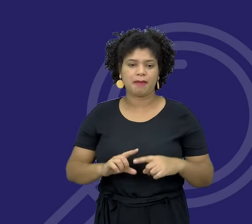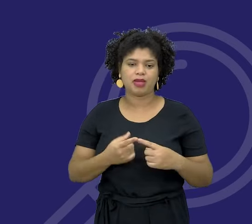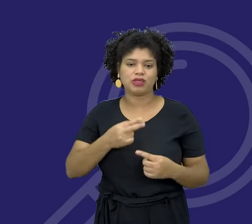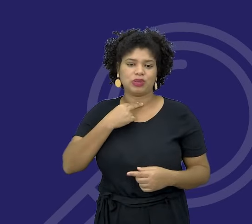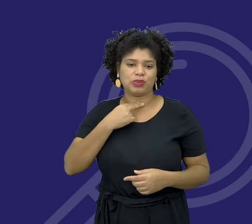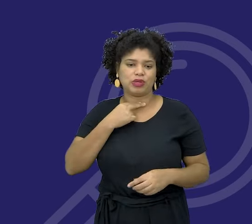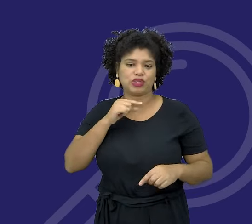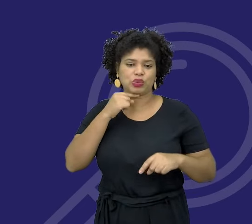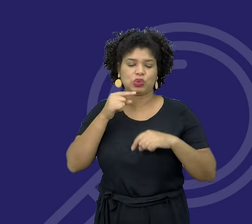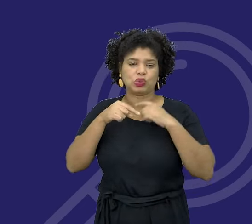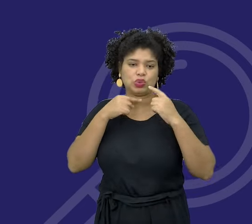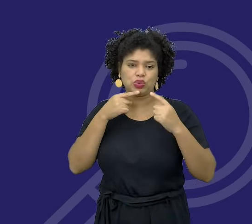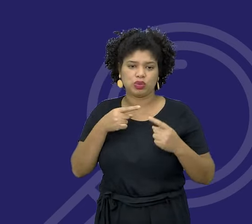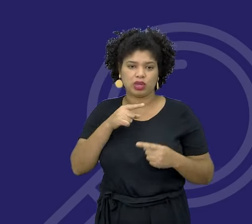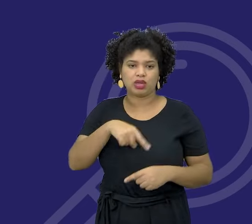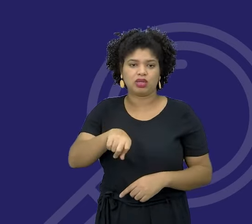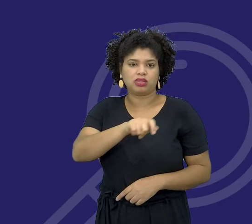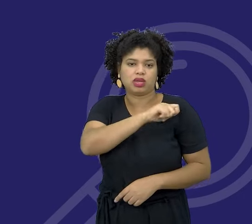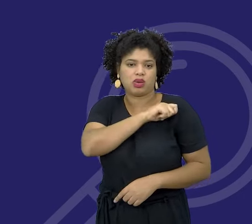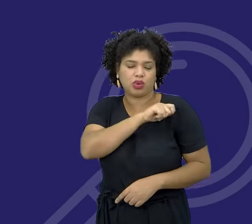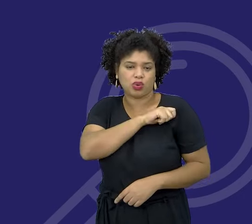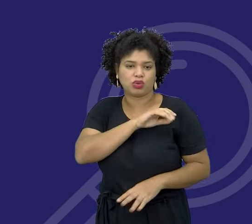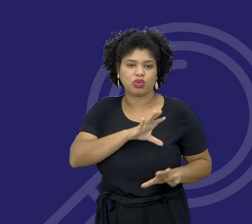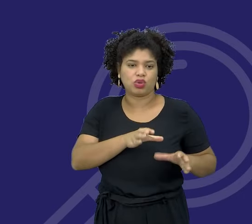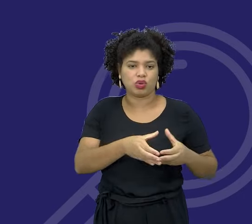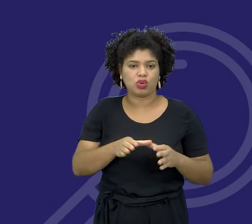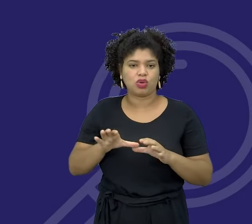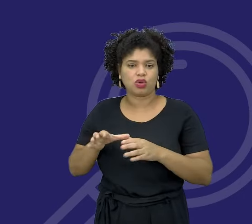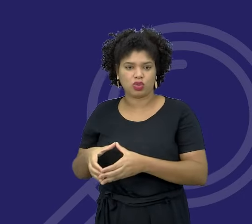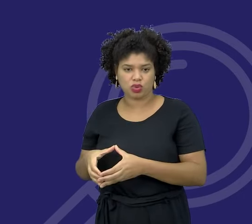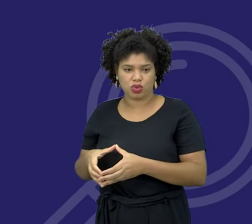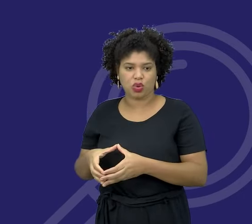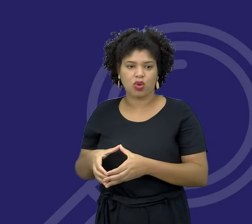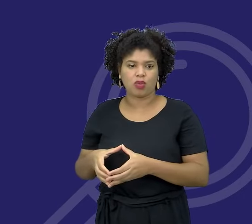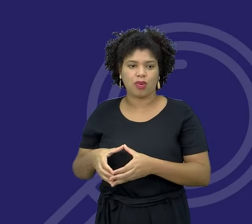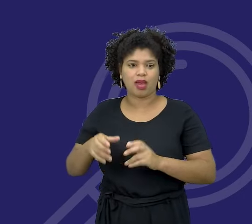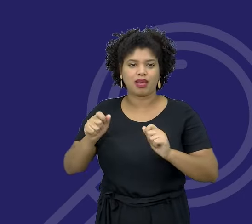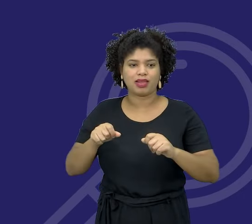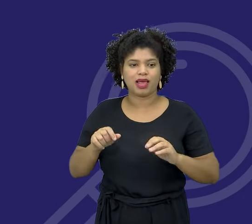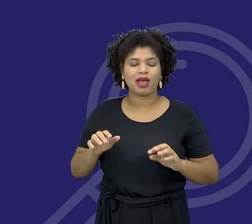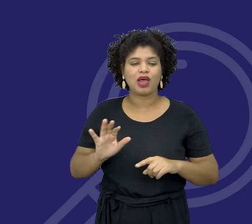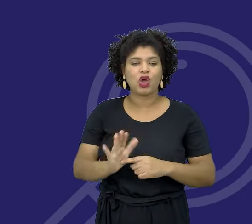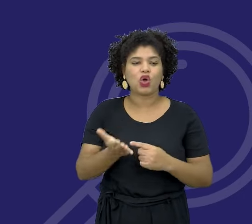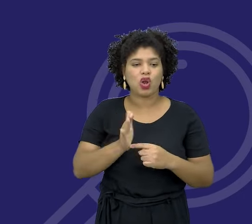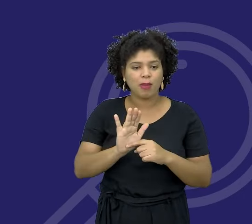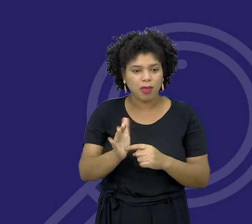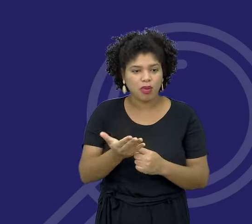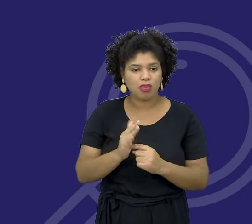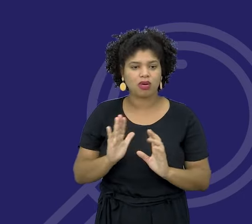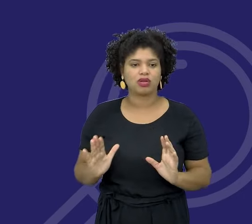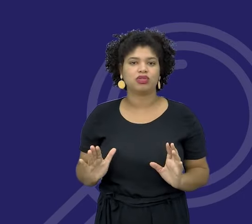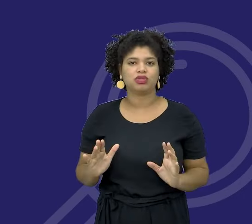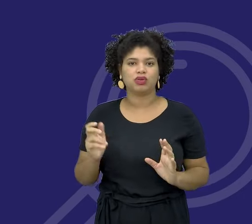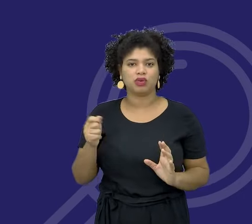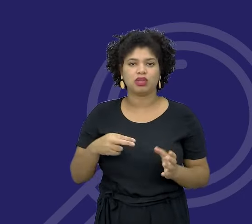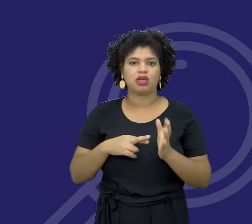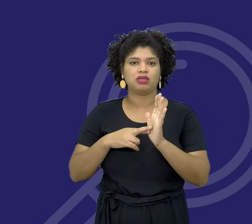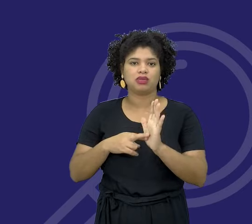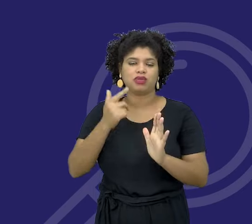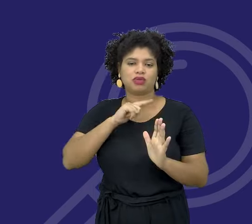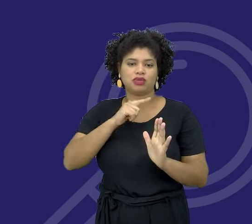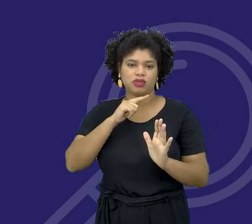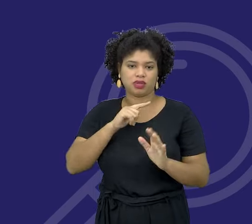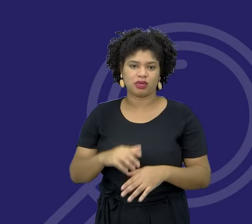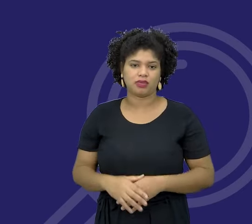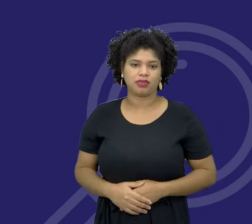mais dúvidas. Os estudantes, em seus grupos, em um trabalho cooperativo e colaborativo, buscam resolvê-lo.